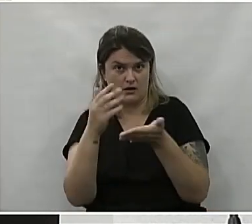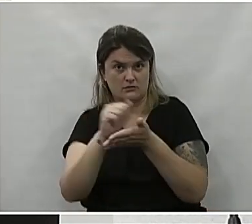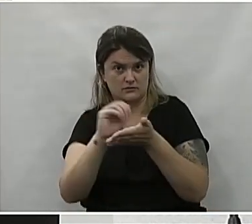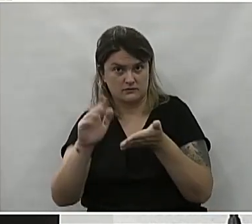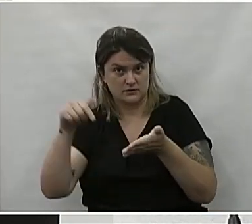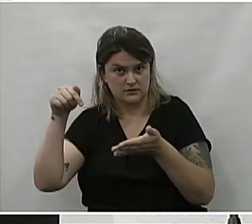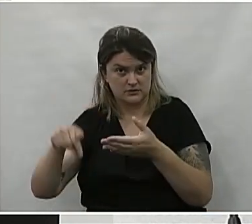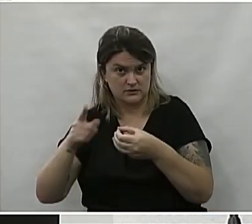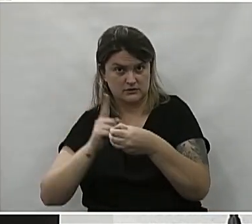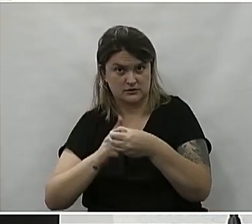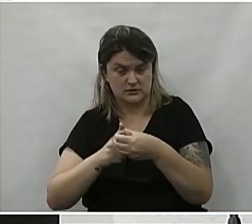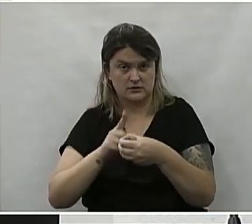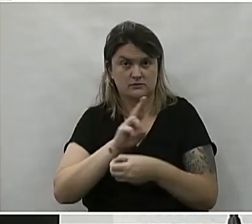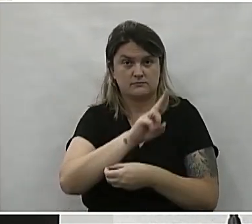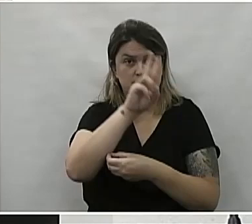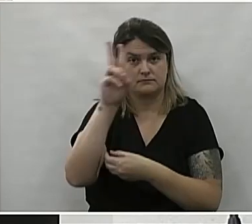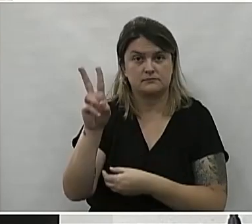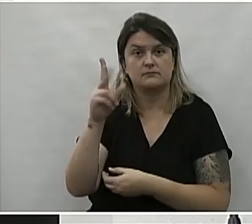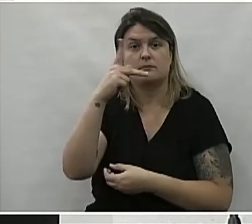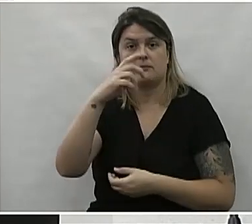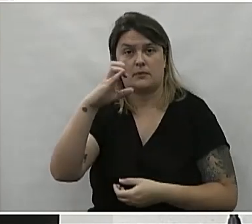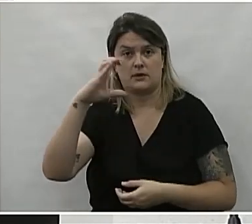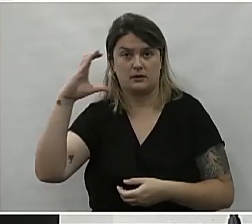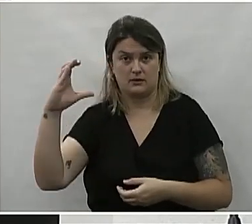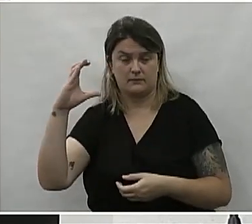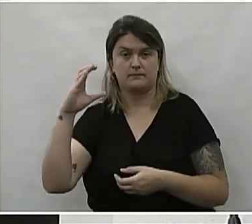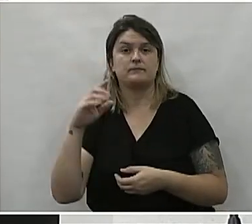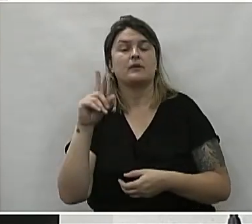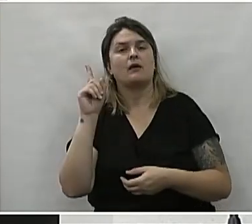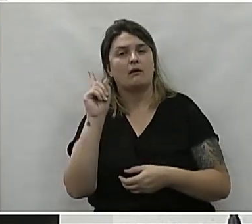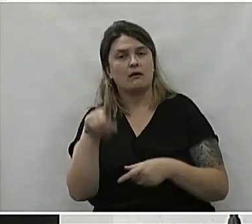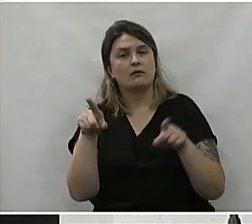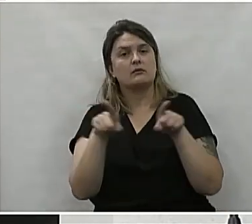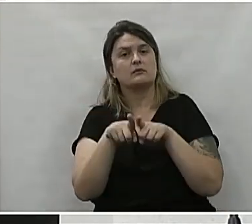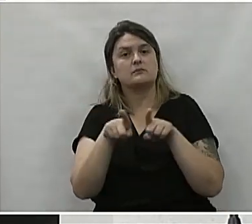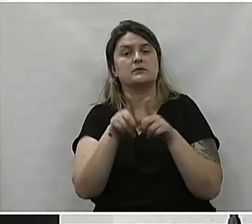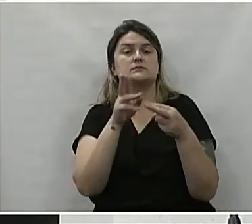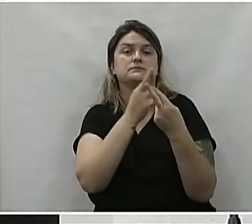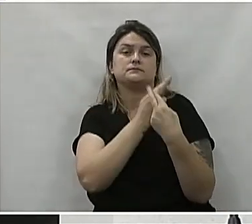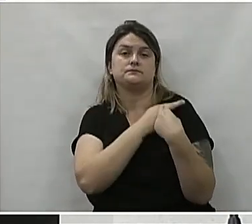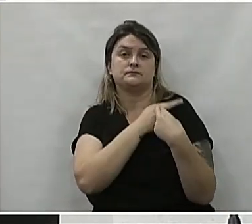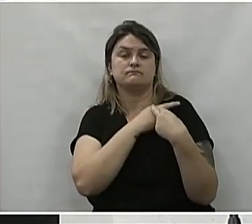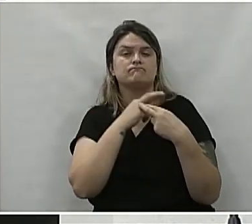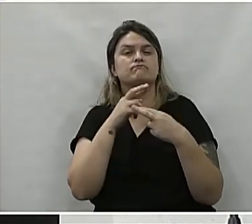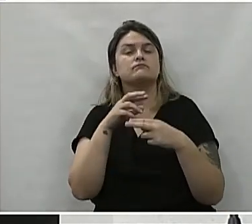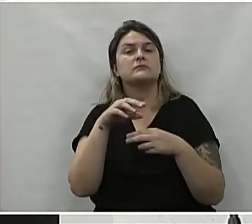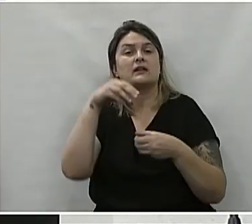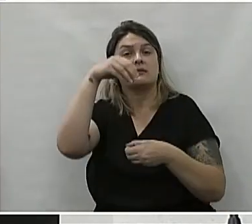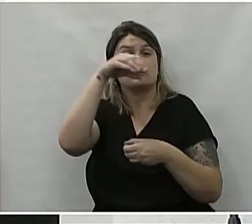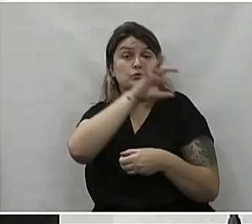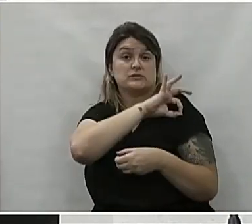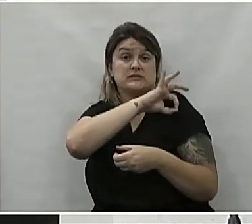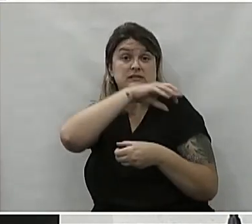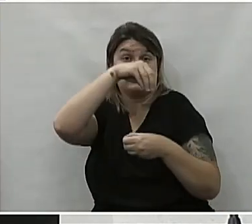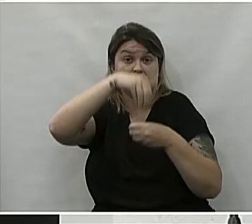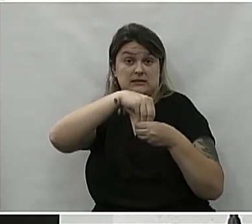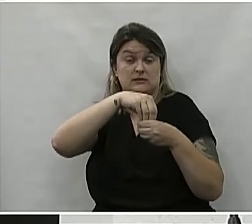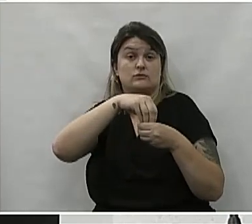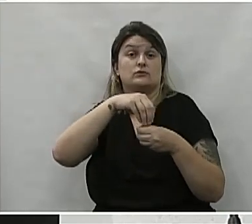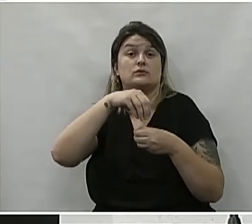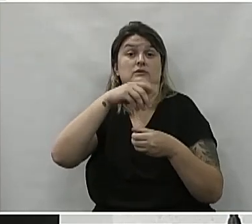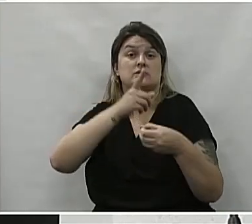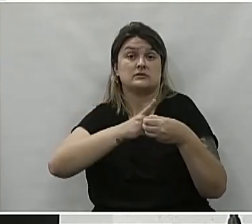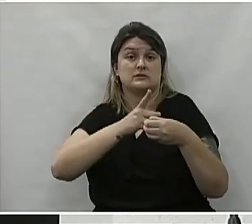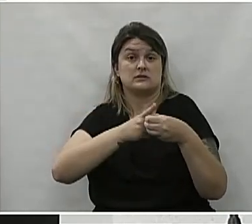Vitória No programa Patrulha Escolar Comunitária São também Responsáveis Pelo policiamento Escolar Nas cidades De Bituruna